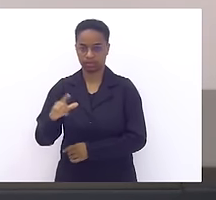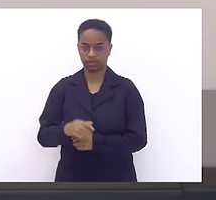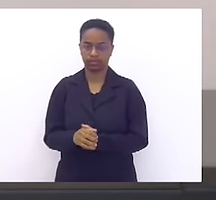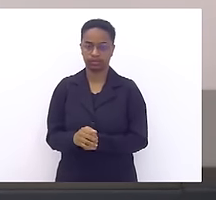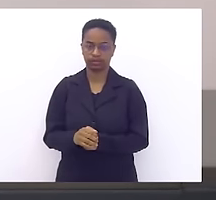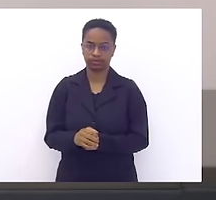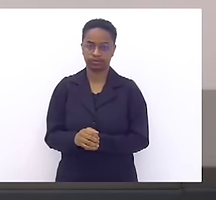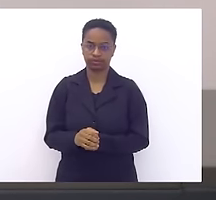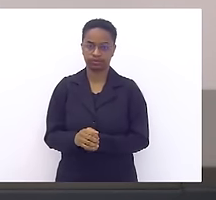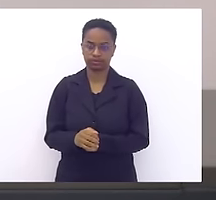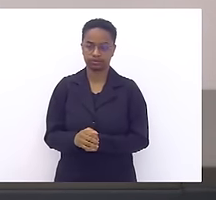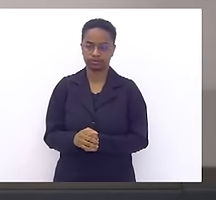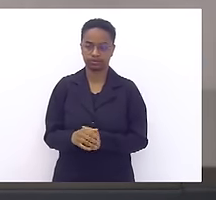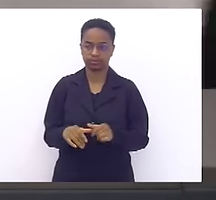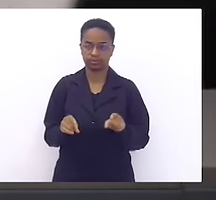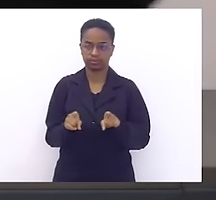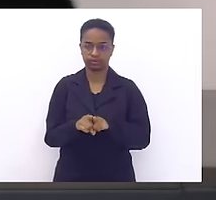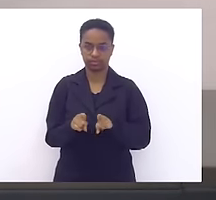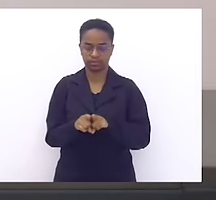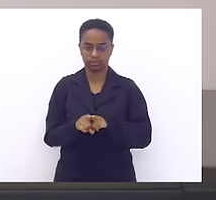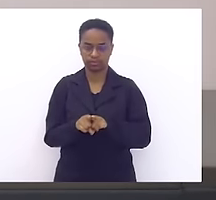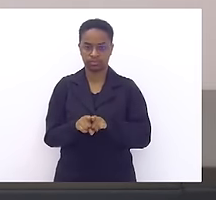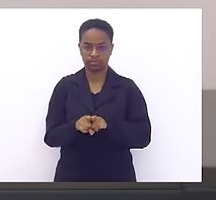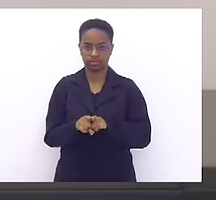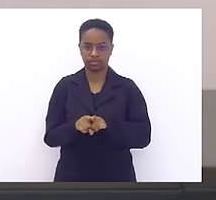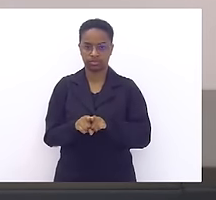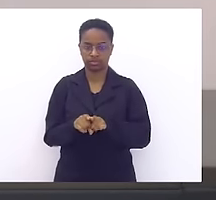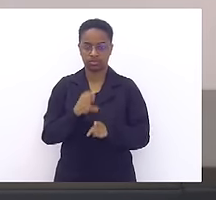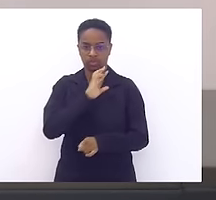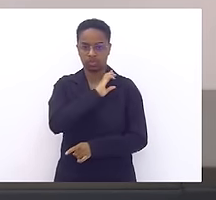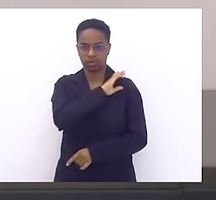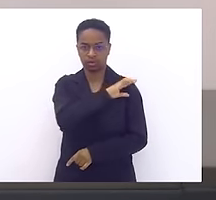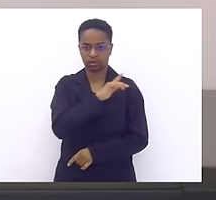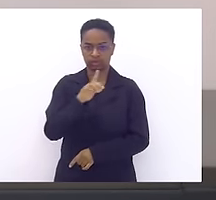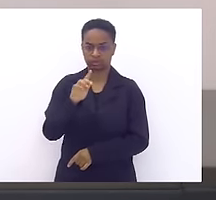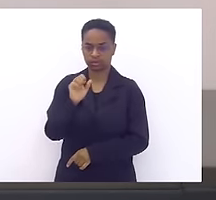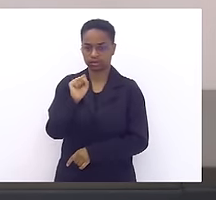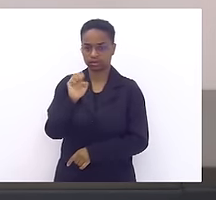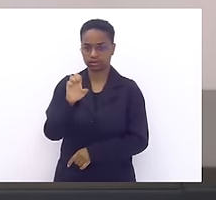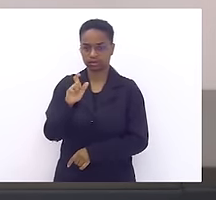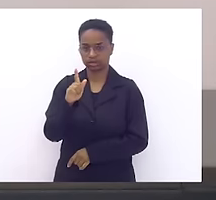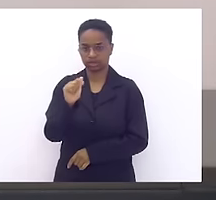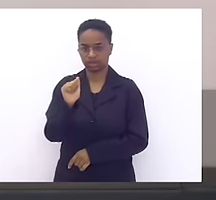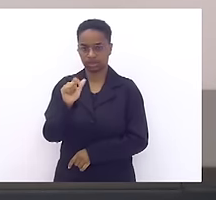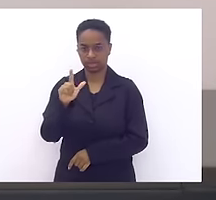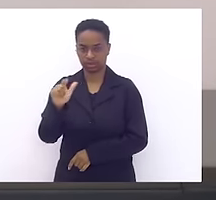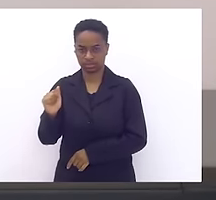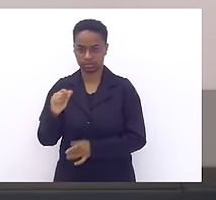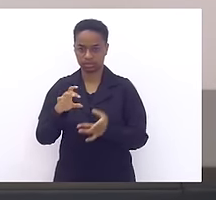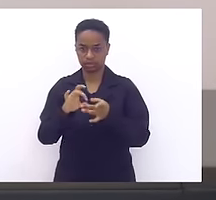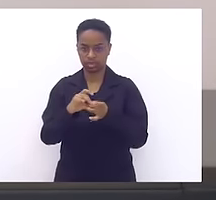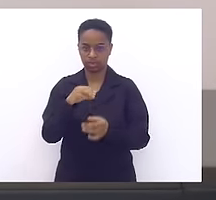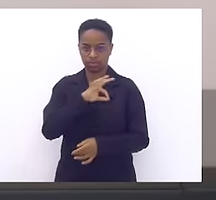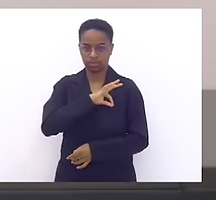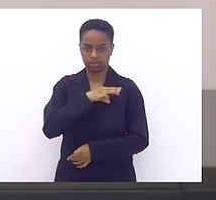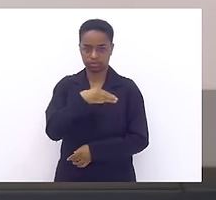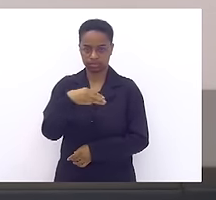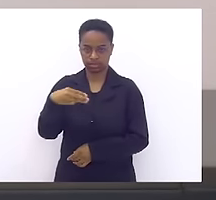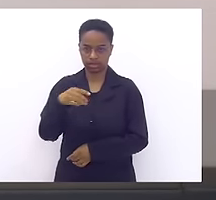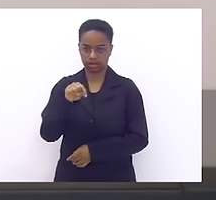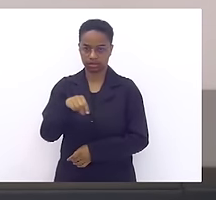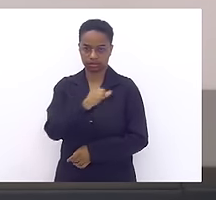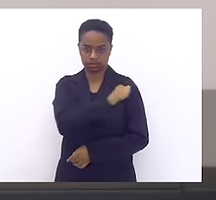e também vejo Coronel segalla o nome da Polícia Militar do Estado do Rio de Janeiro mas